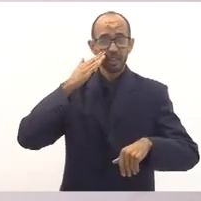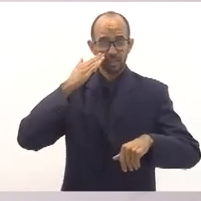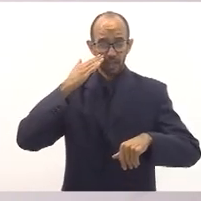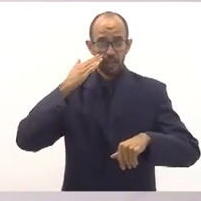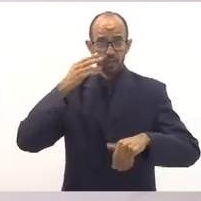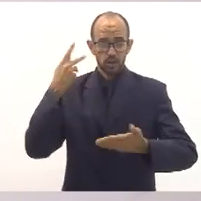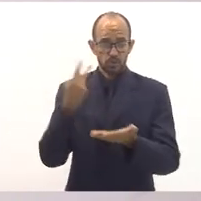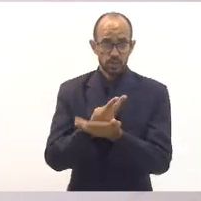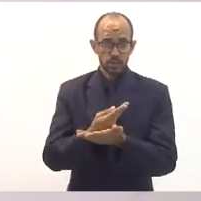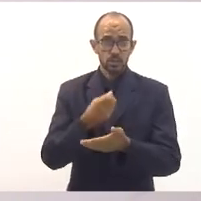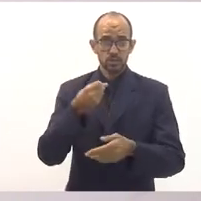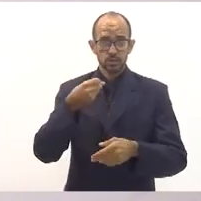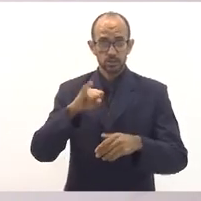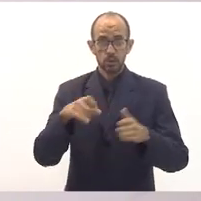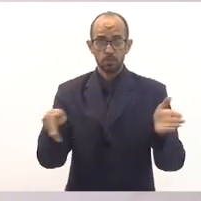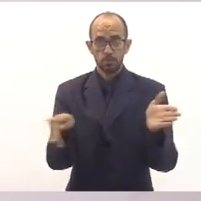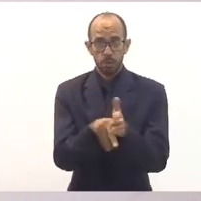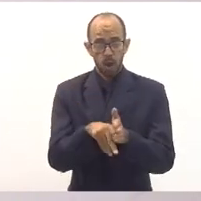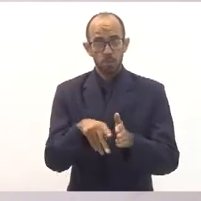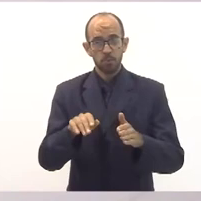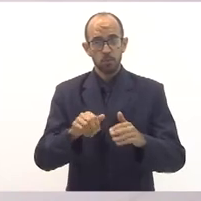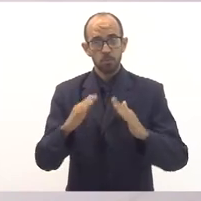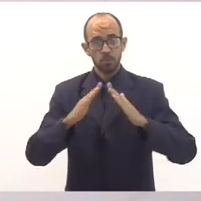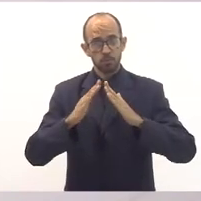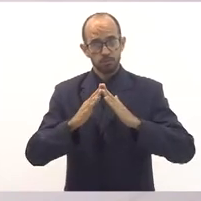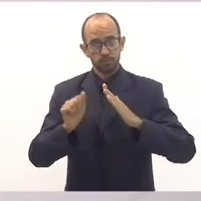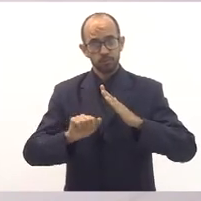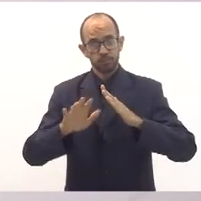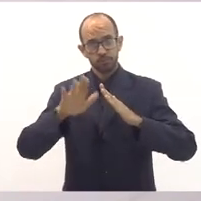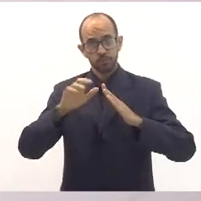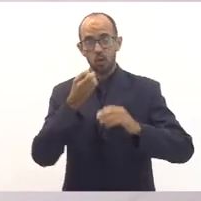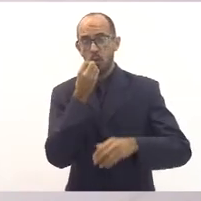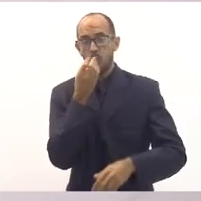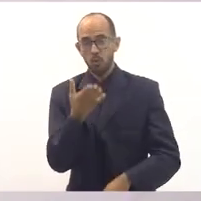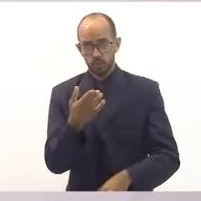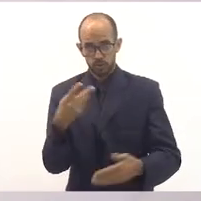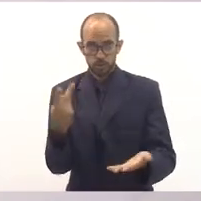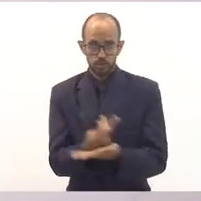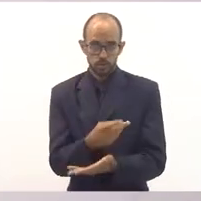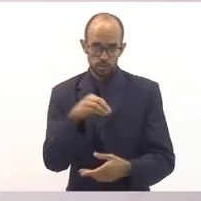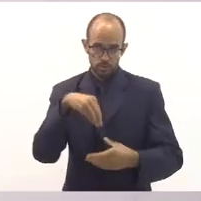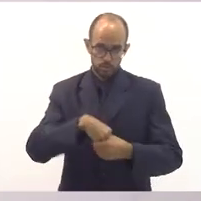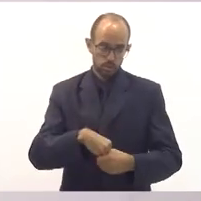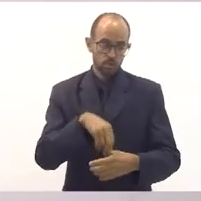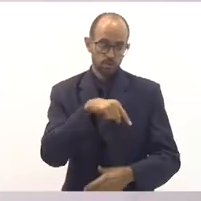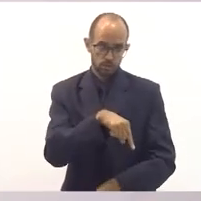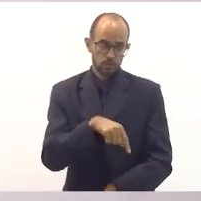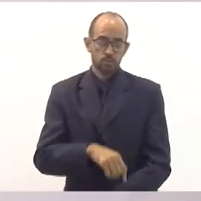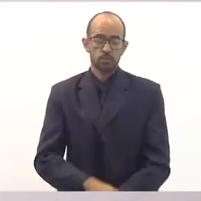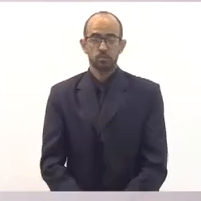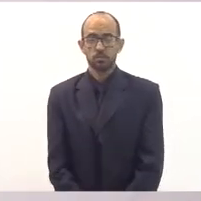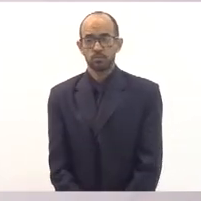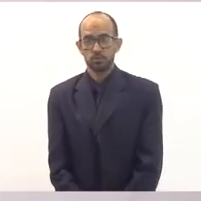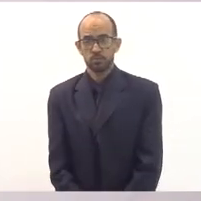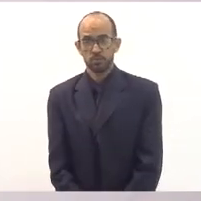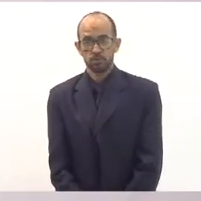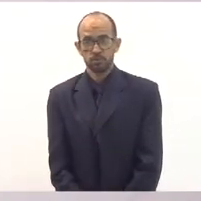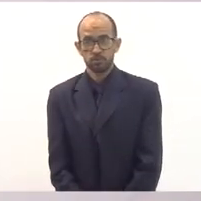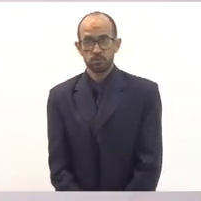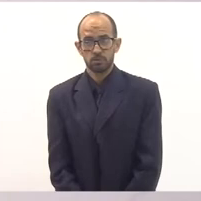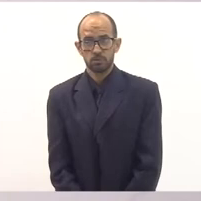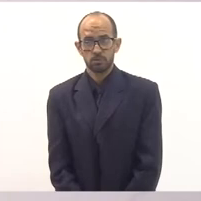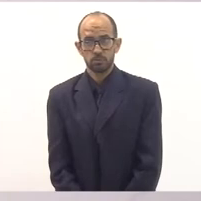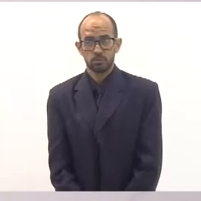favela quando o próprio morador da favela relata as coisas que acontecem ali Ah